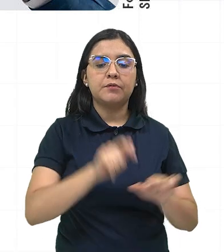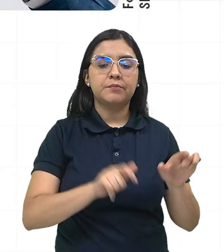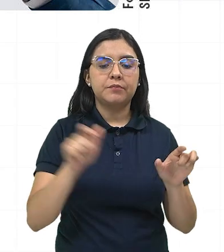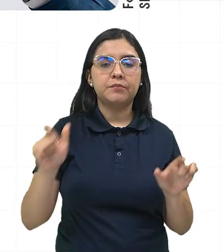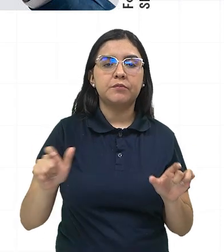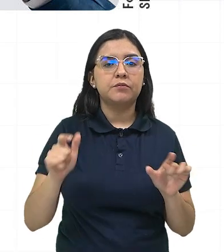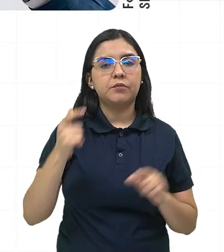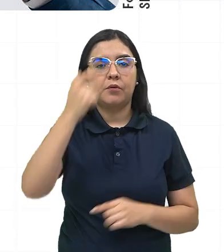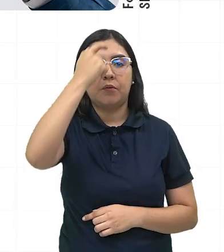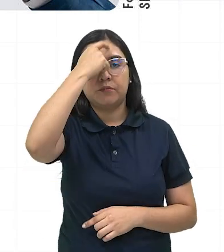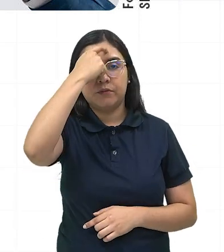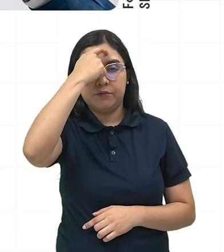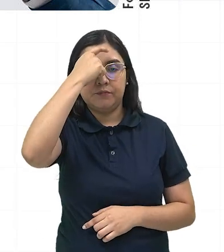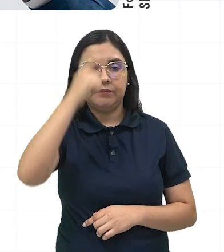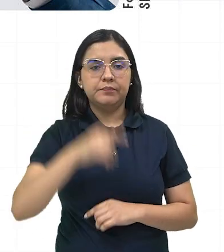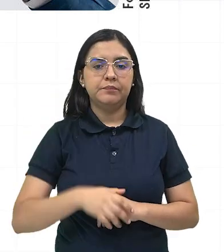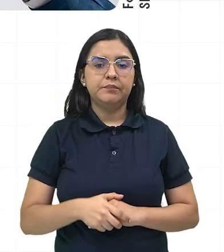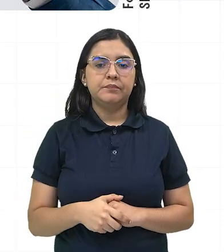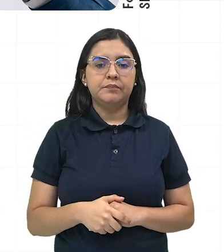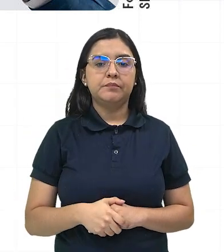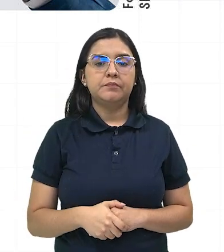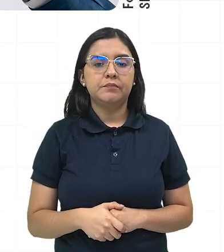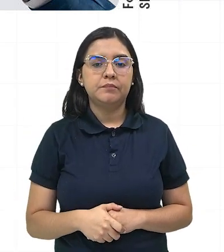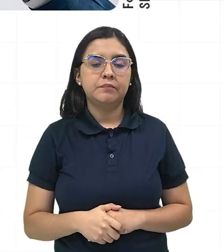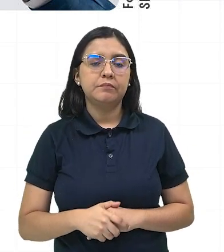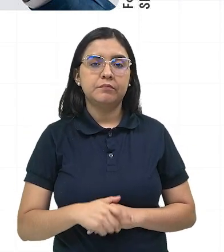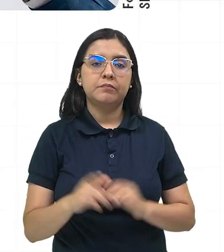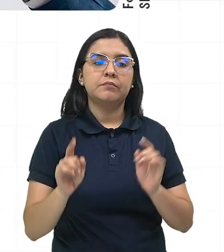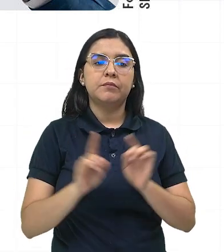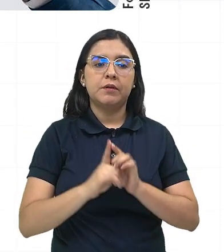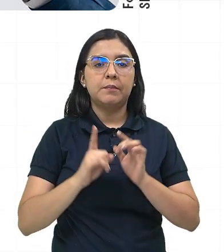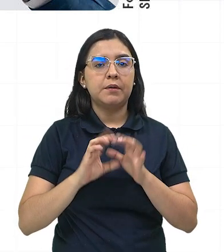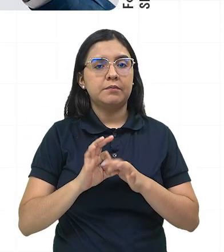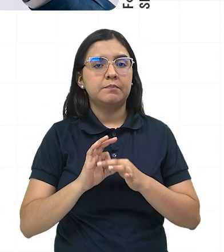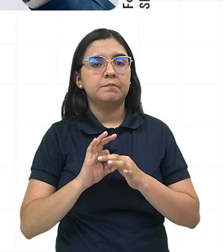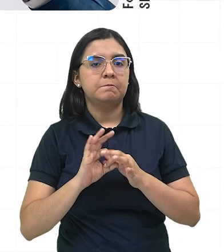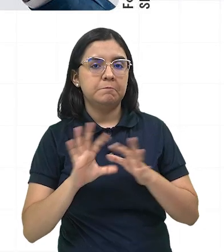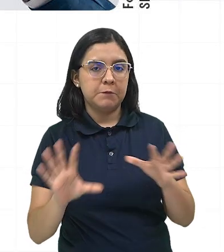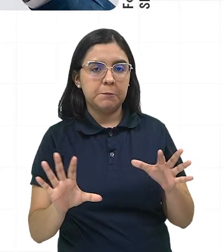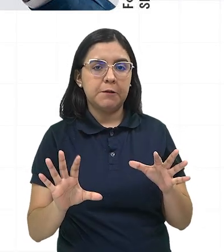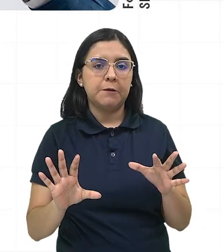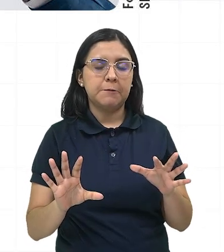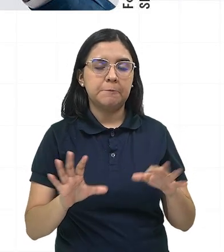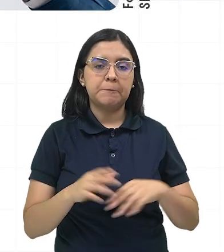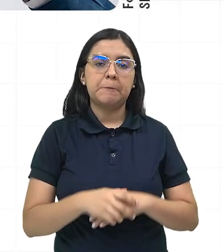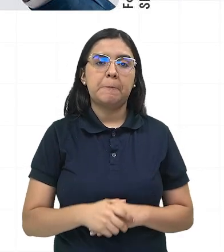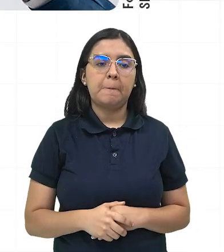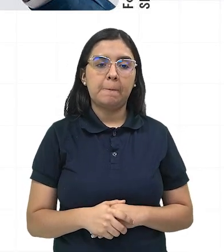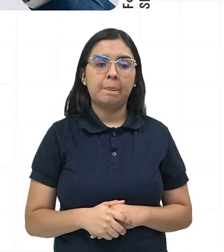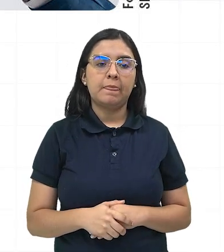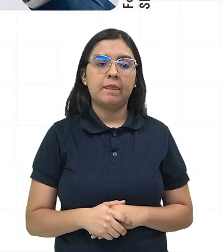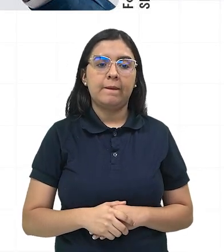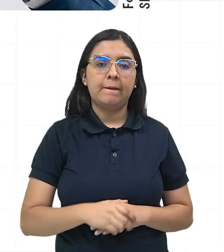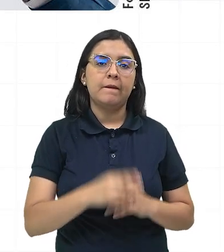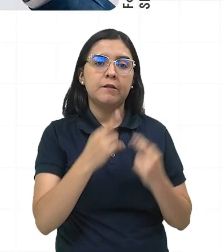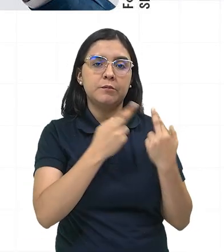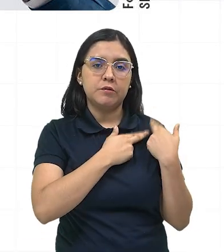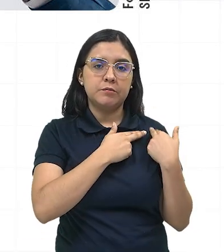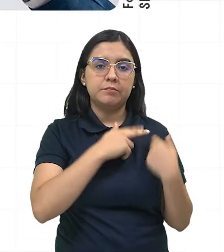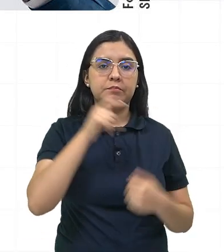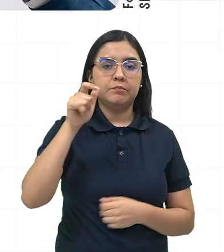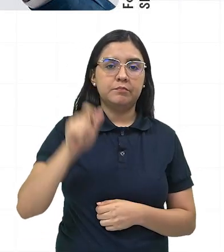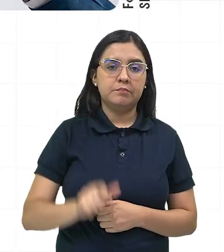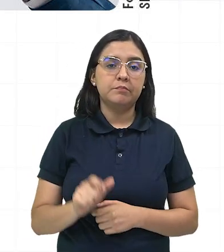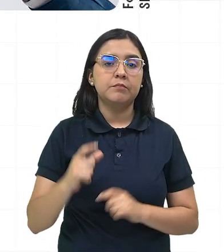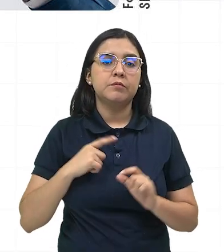seres conscientes com a dimensão da sua liberdade, a liberdade que, de certa forma, responsabiliza ela pelo